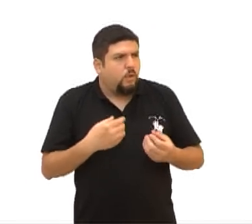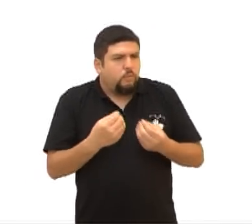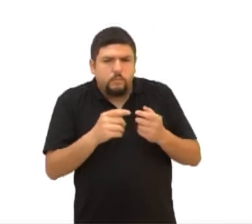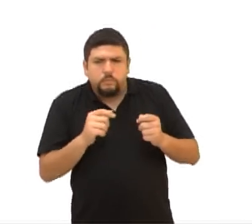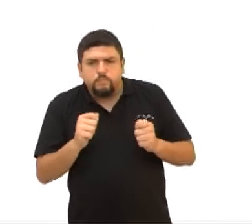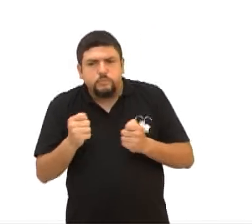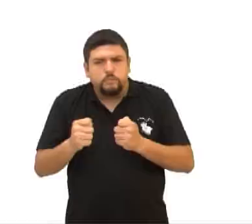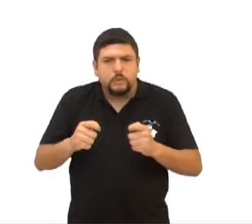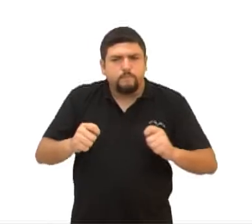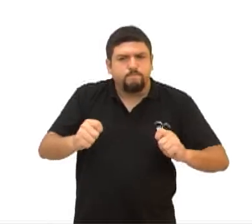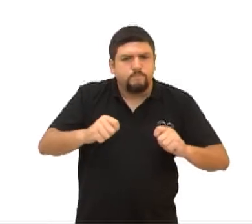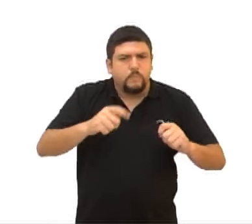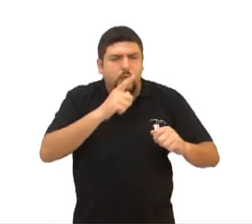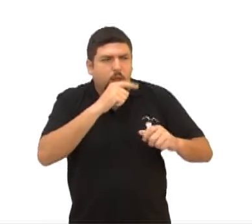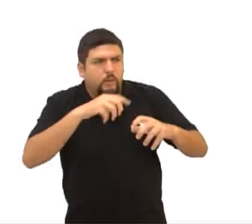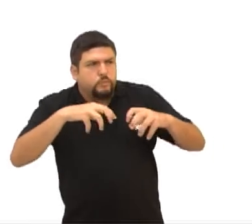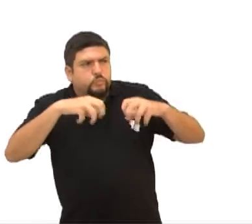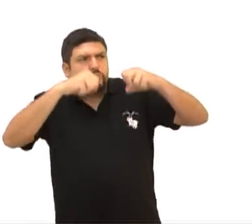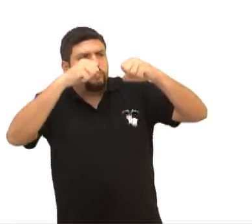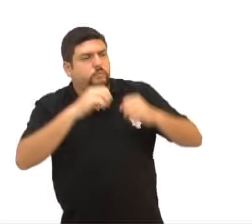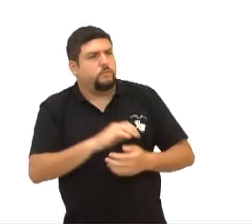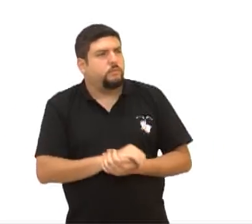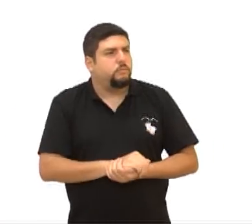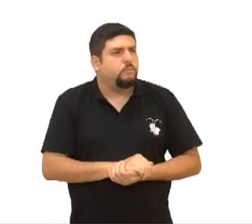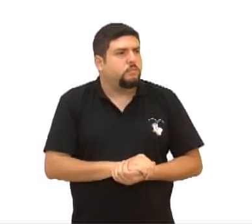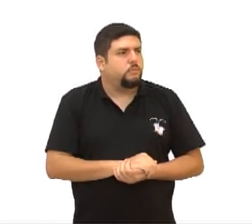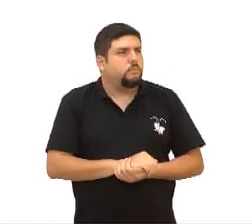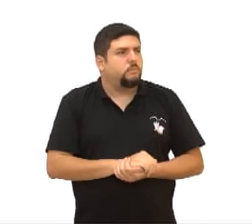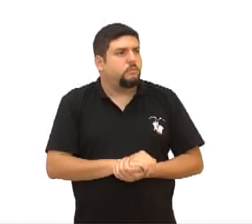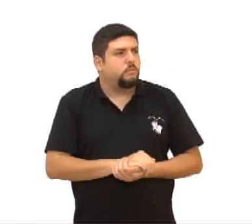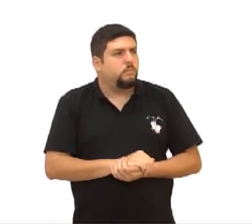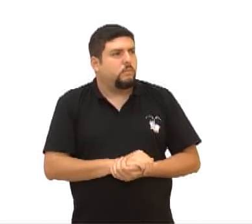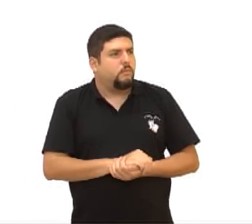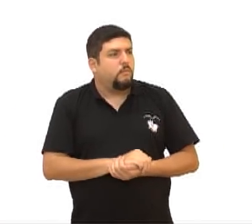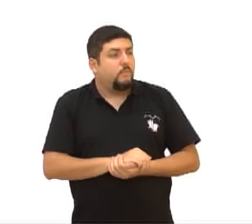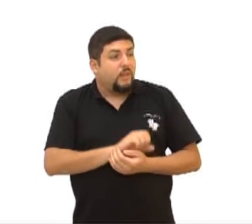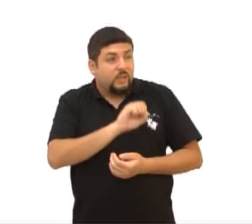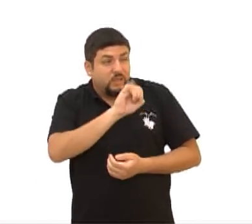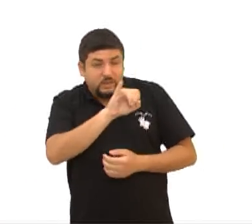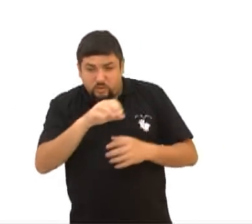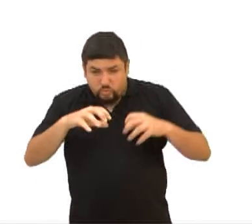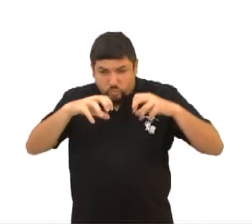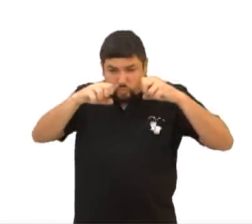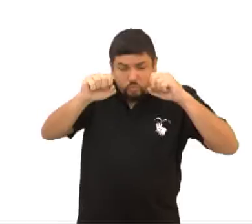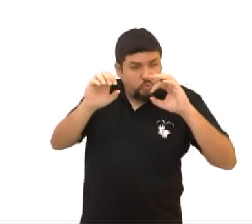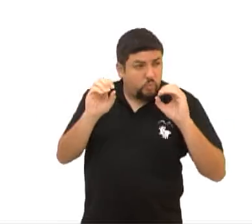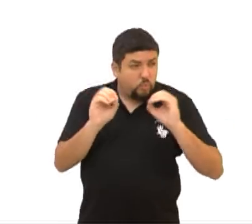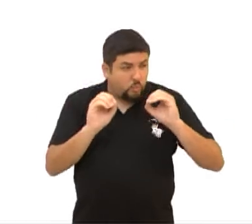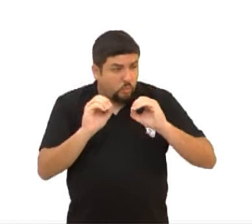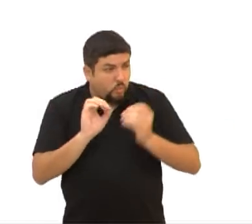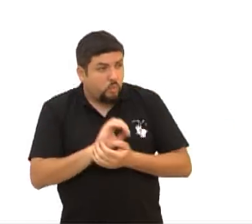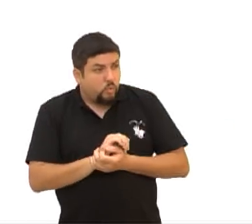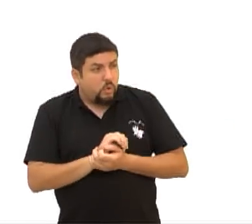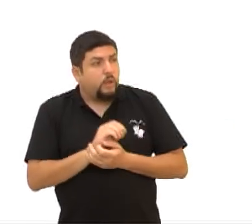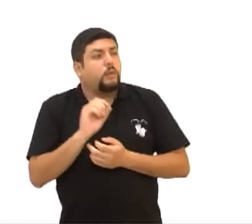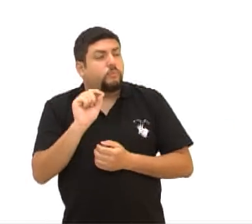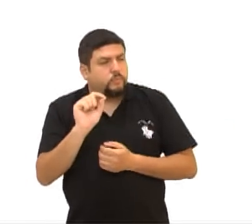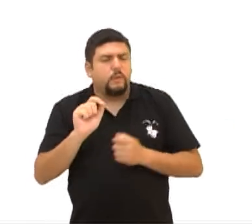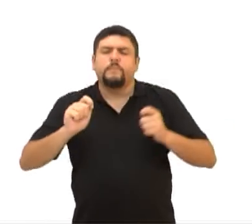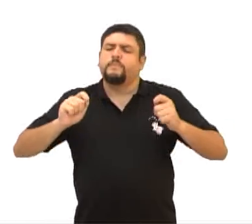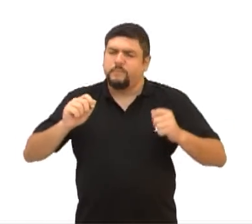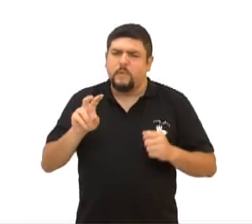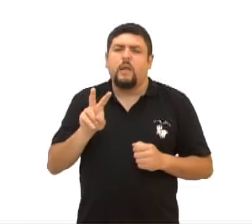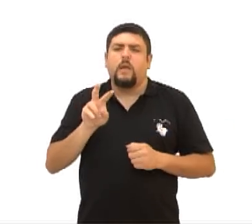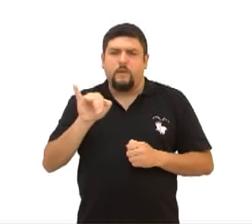racionamento, da forma que está. Se não chegar, é bem possível que a gente parta para um racionamento